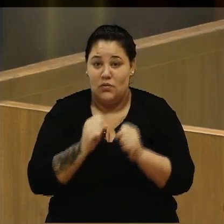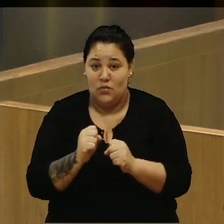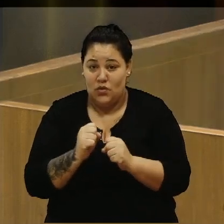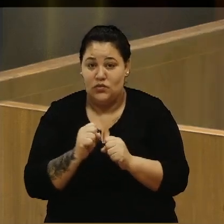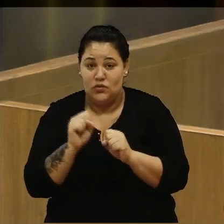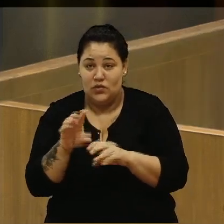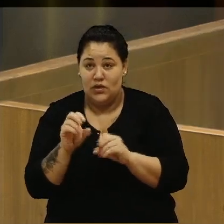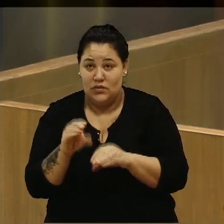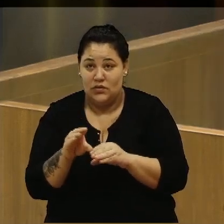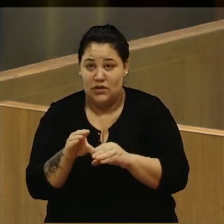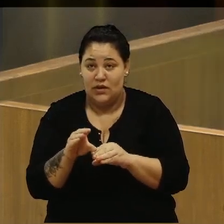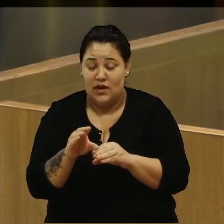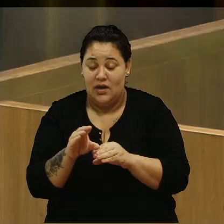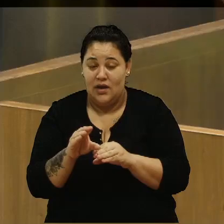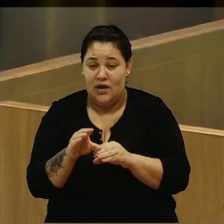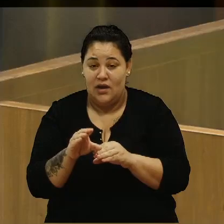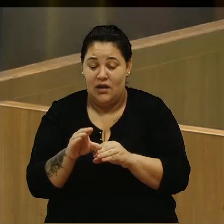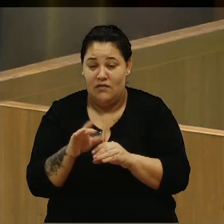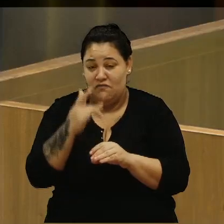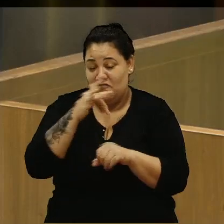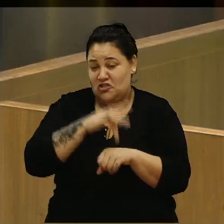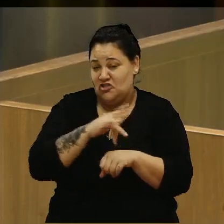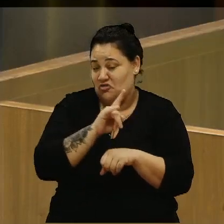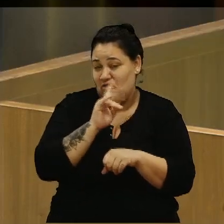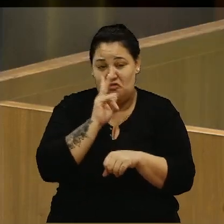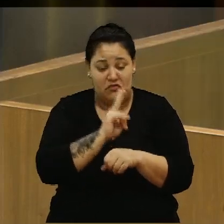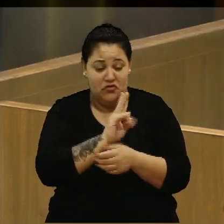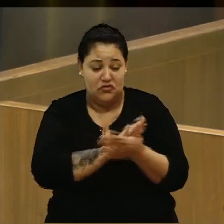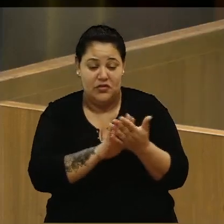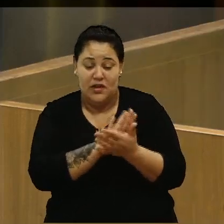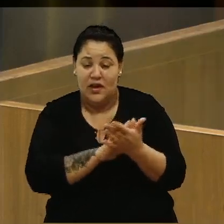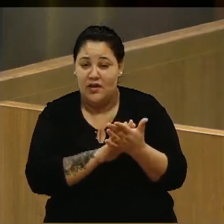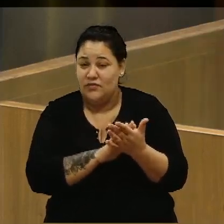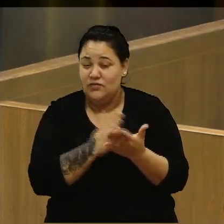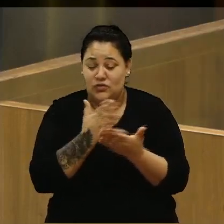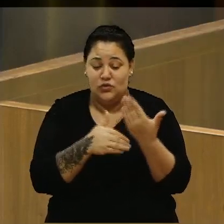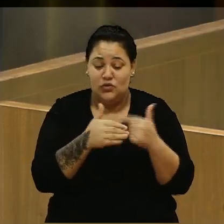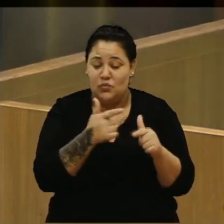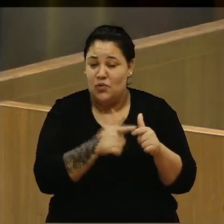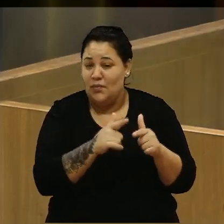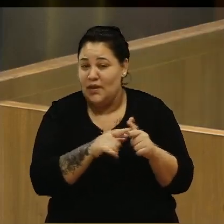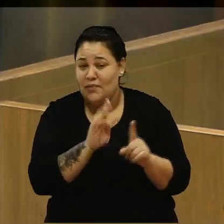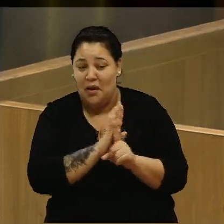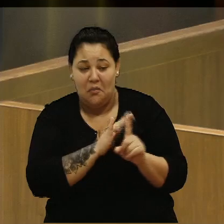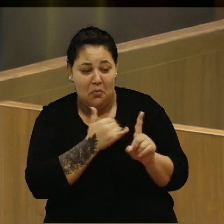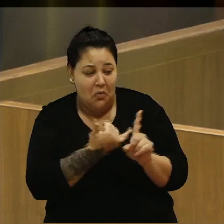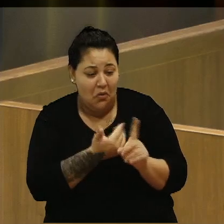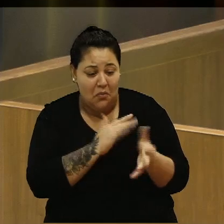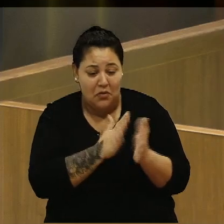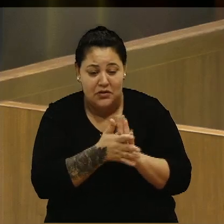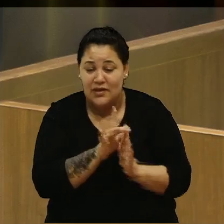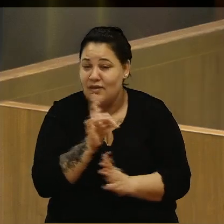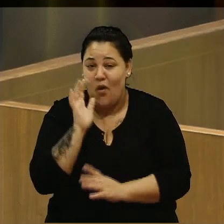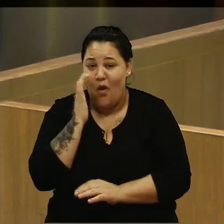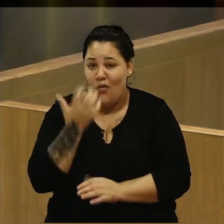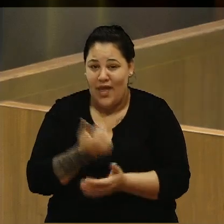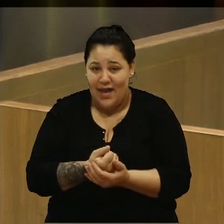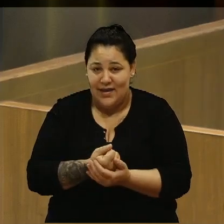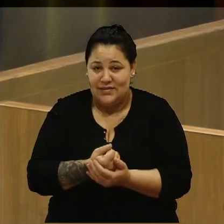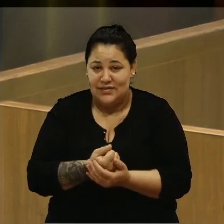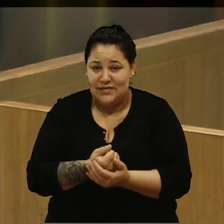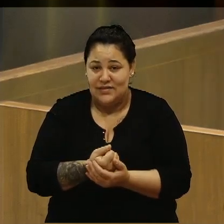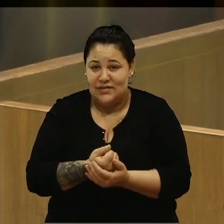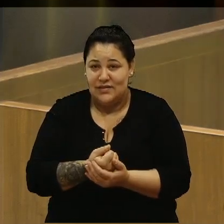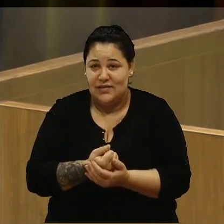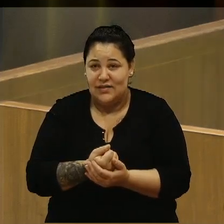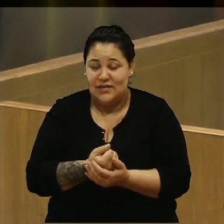omissão. Quando uma situação toda de agressão, de bullying, de seja o que for, não acontece, uma